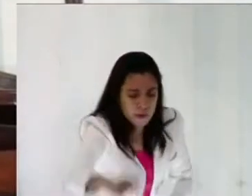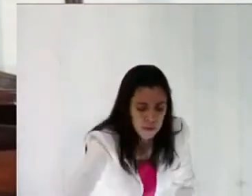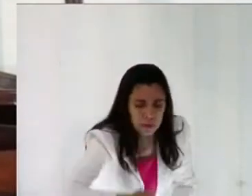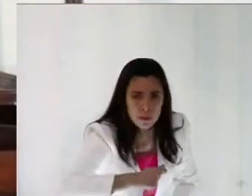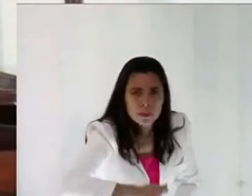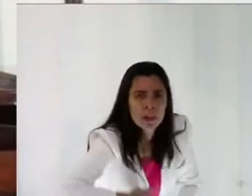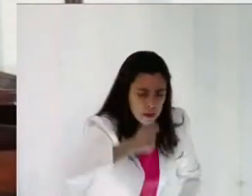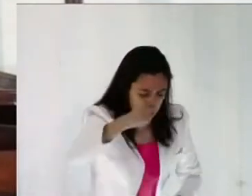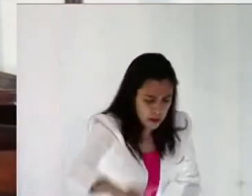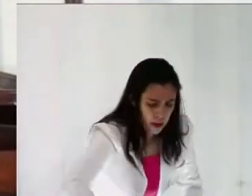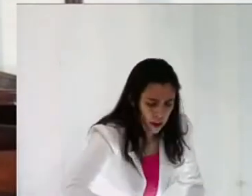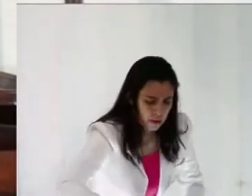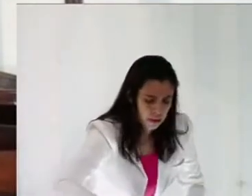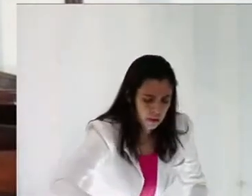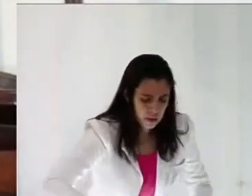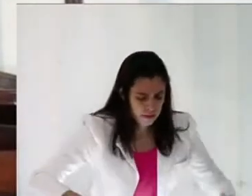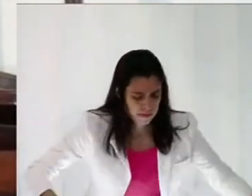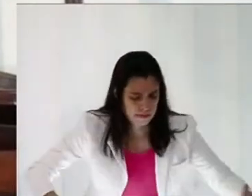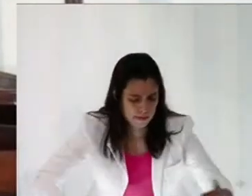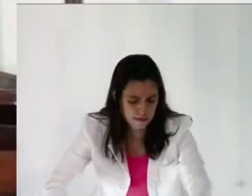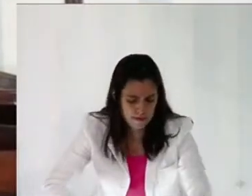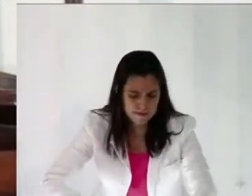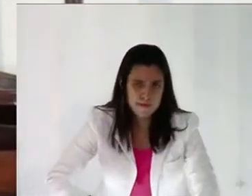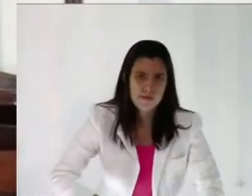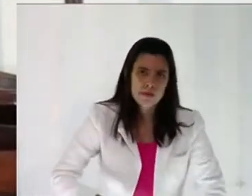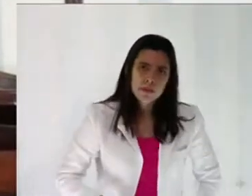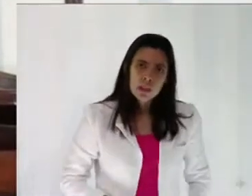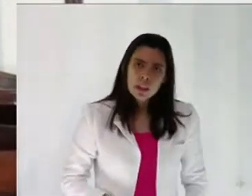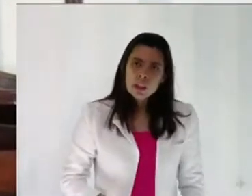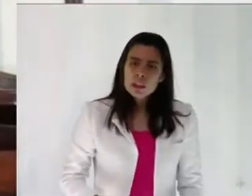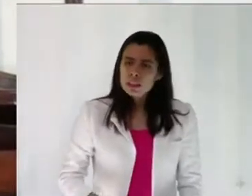isso, irmãos? Isaac foi amarrado pelo seu